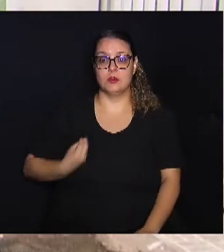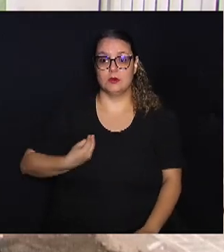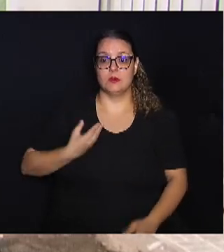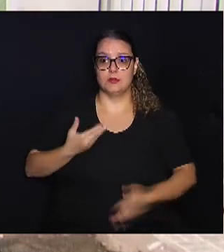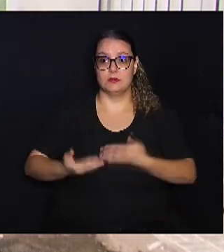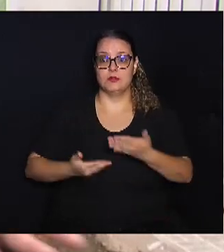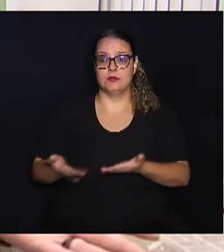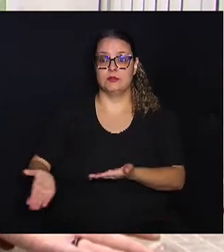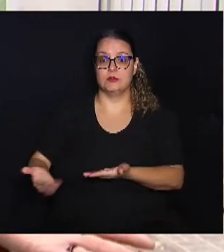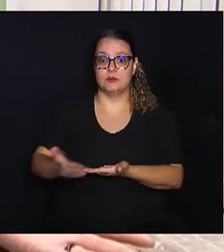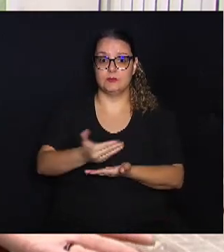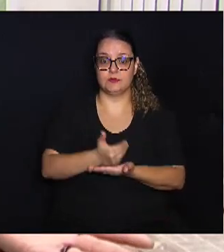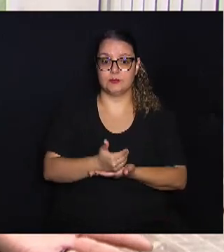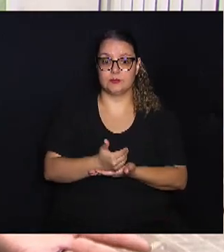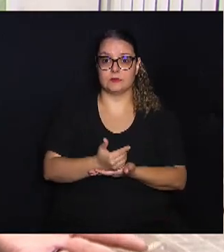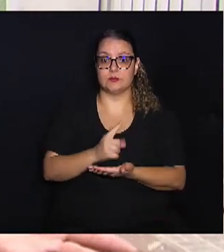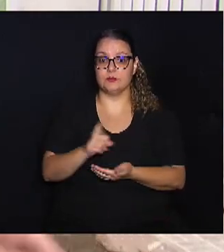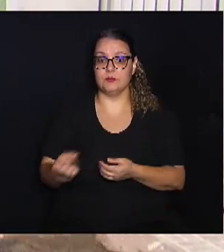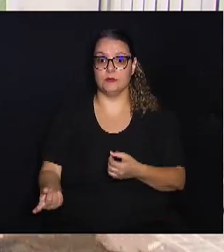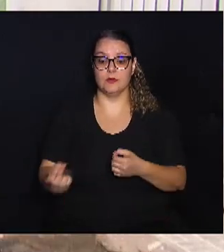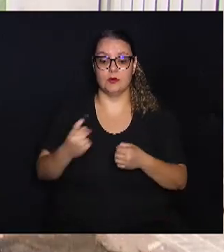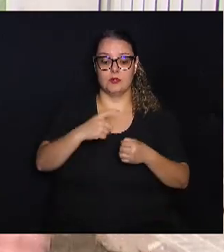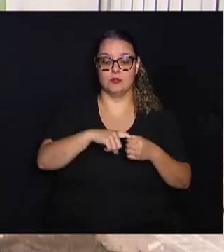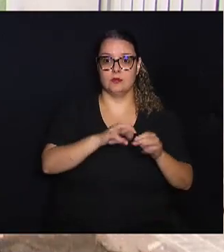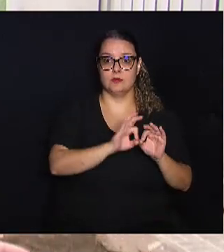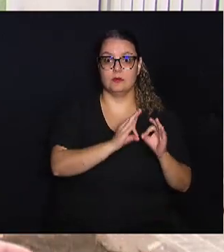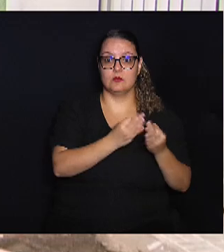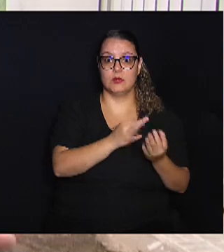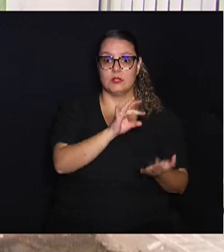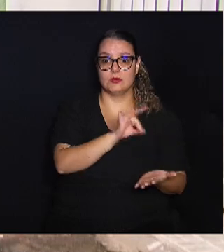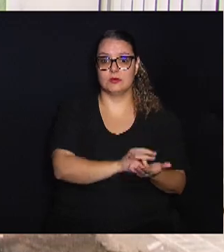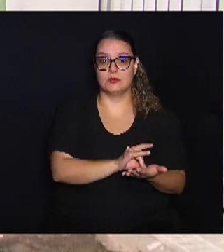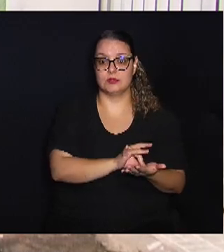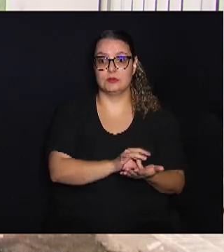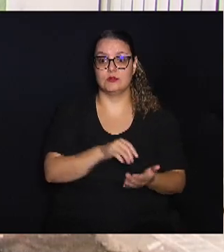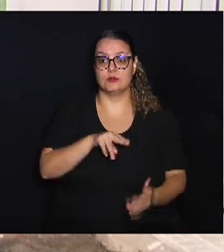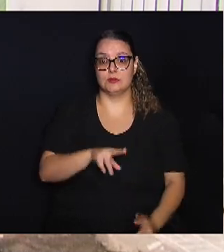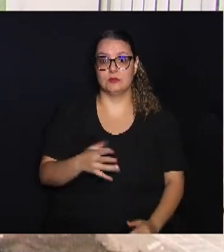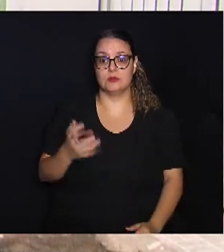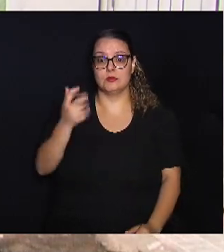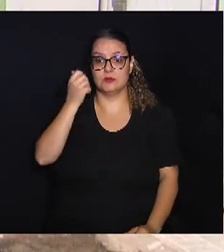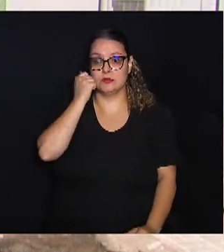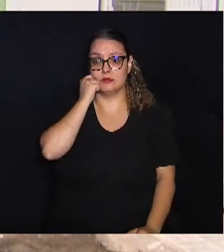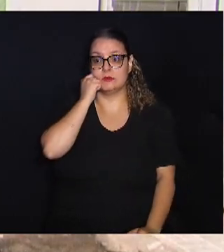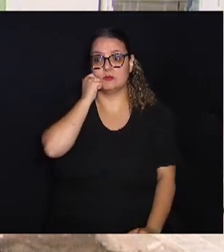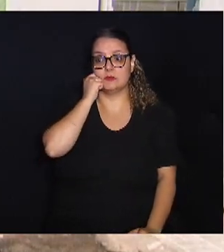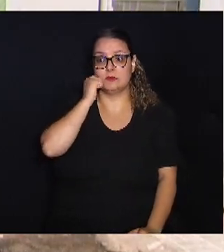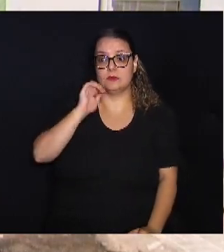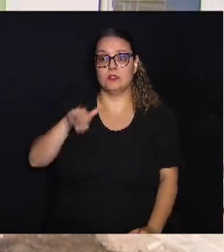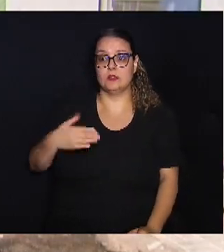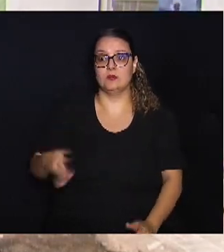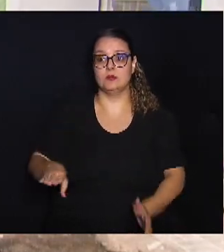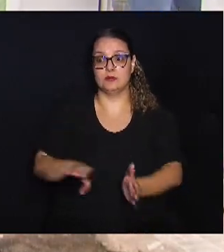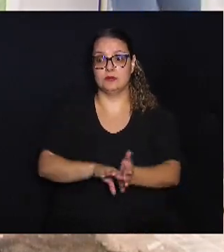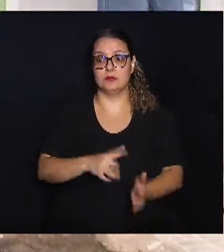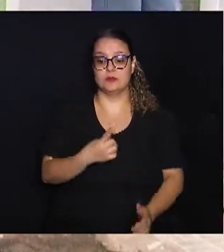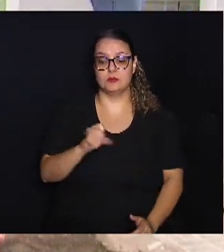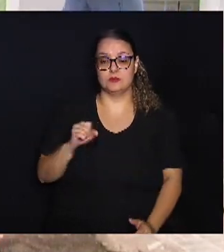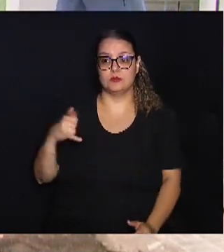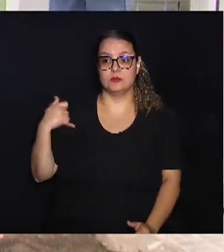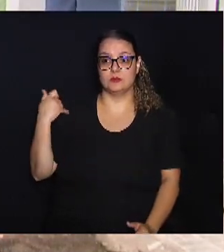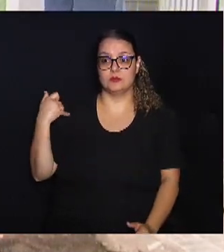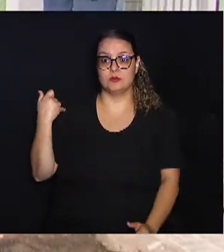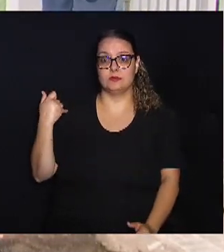de acolhimento não retornam às suas famílias de origem ou são adotados. E ao chegar aos 18 anos,